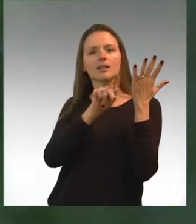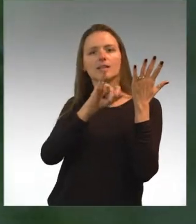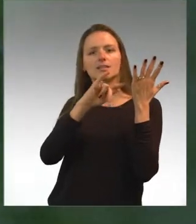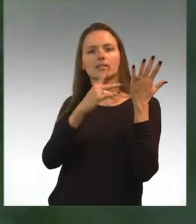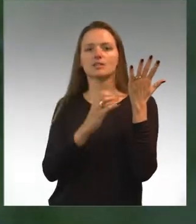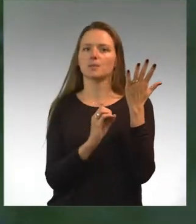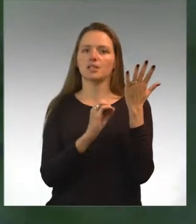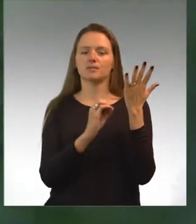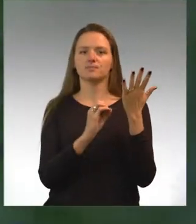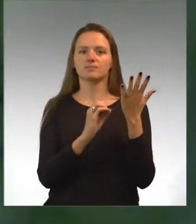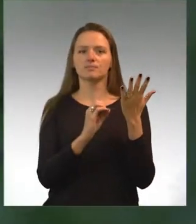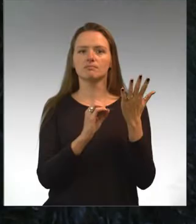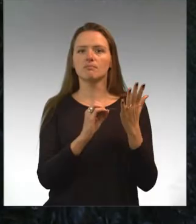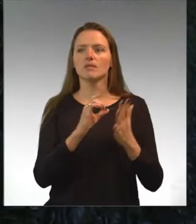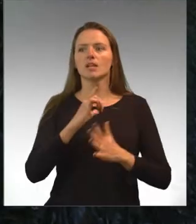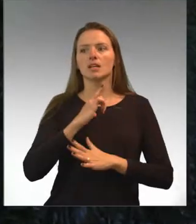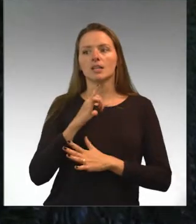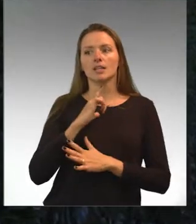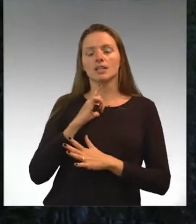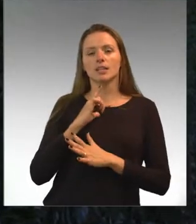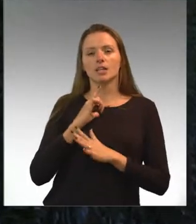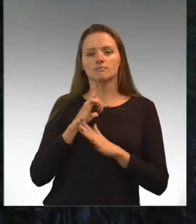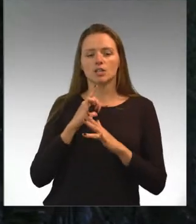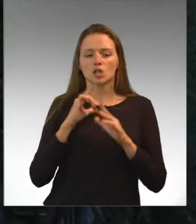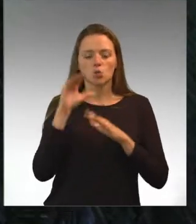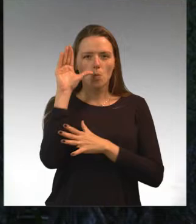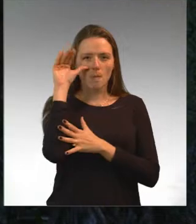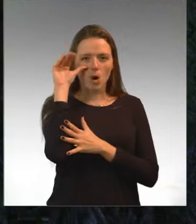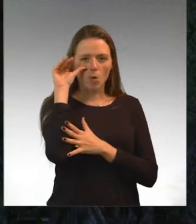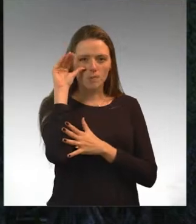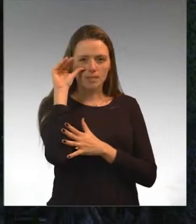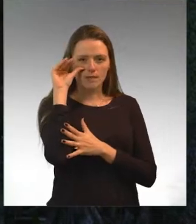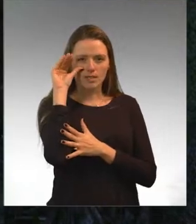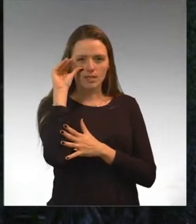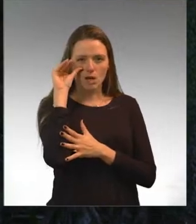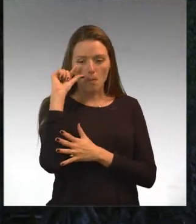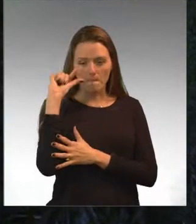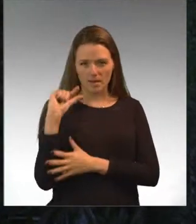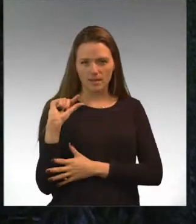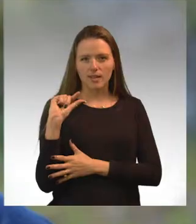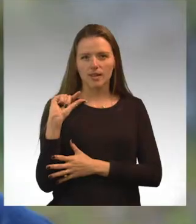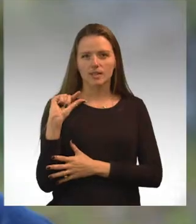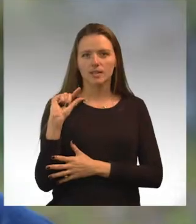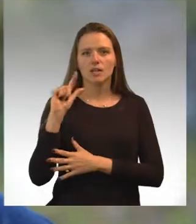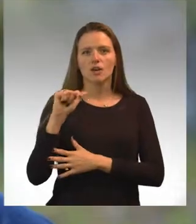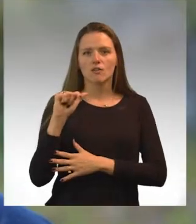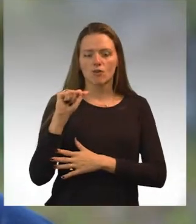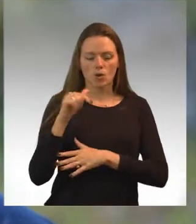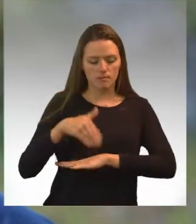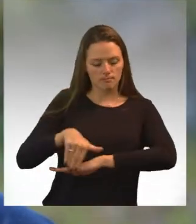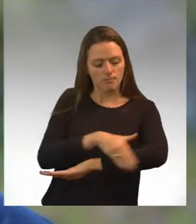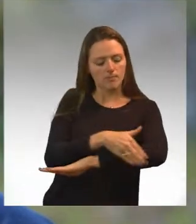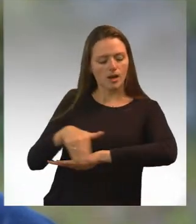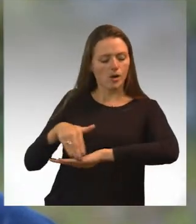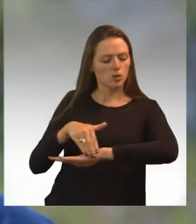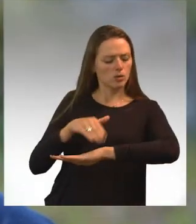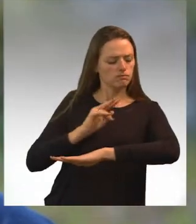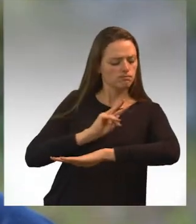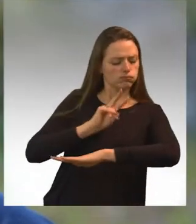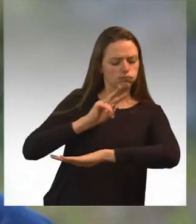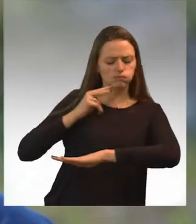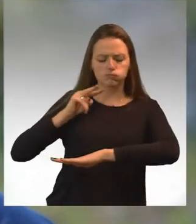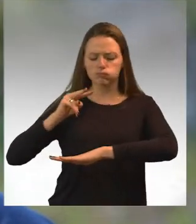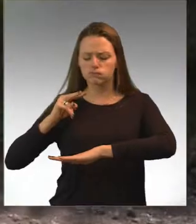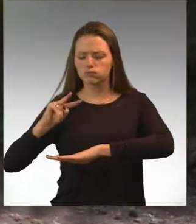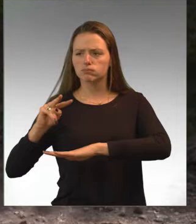E numa escala micro, foram os patamares na beira da estrada, muito